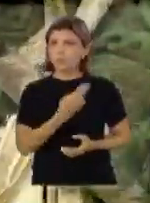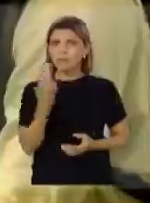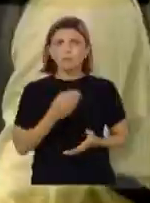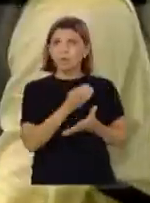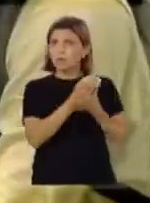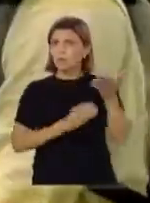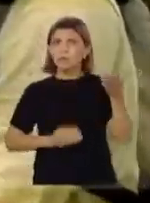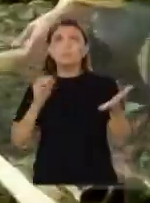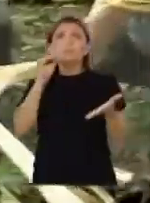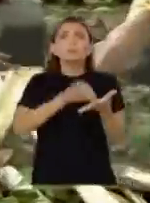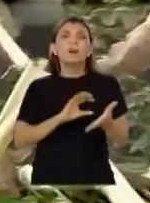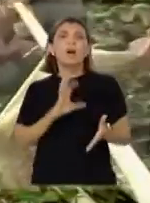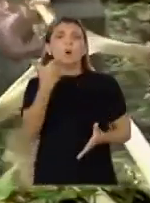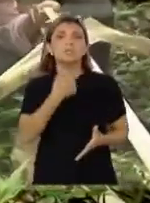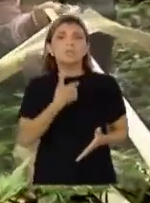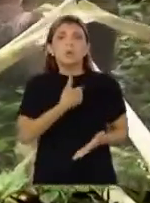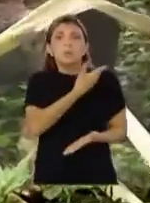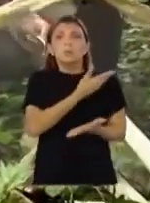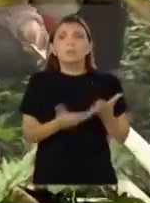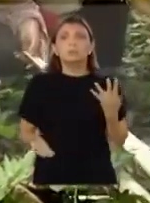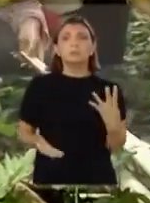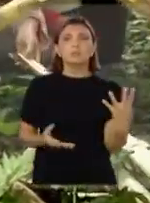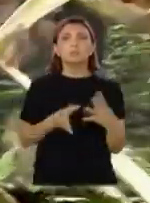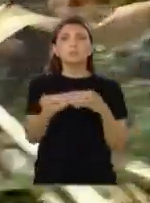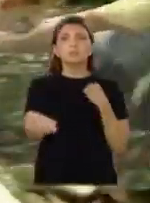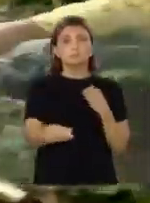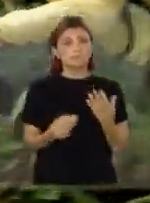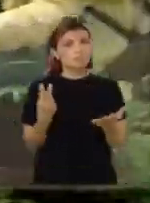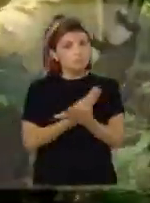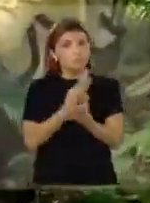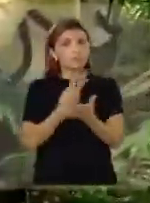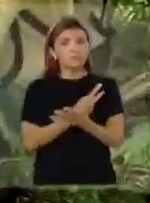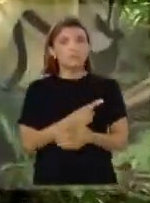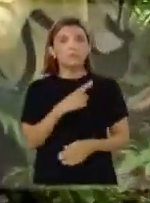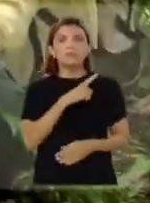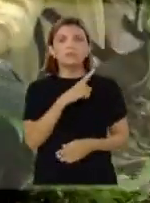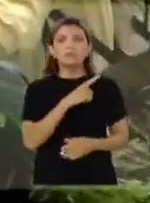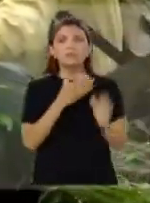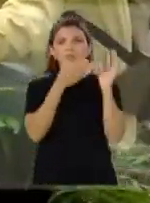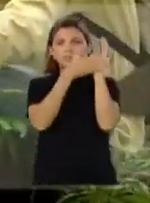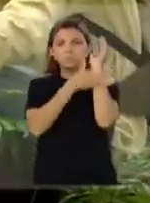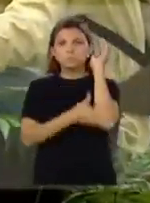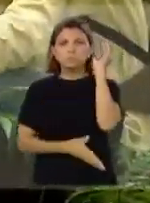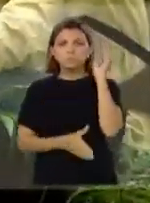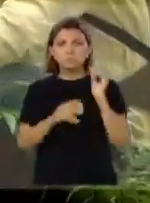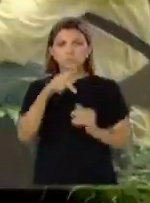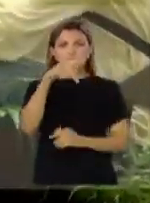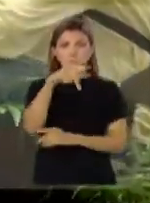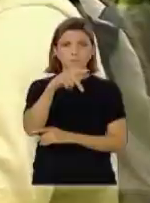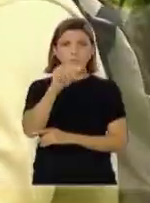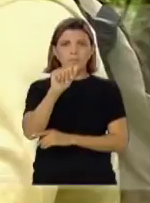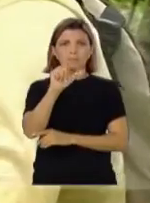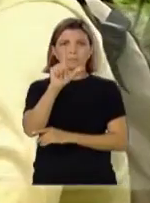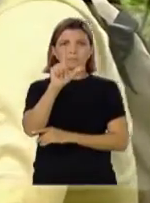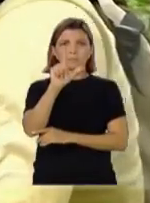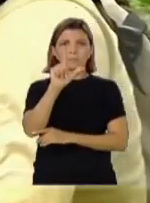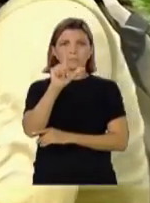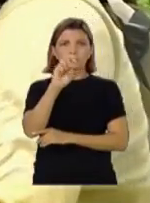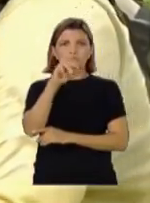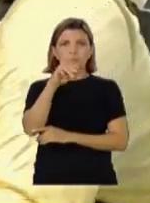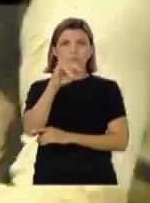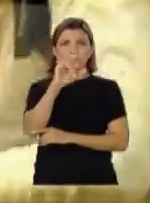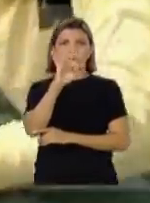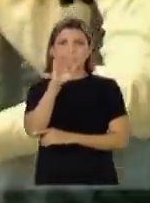cair nada bem no meu currículo dá uma olhada nessas cascas oucas o que aconteceu isso é casca da Palmeira do Palmito palmito foi retirado então foi extração de